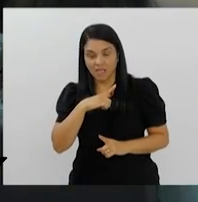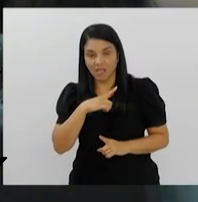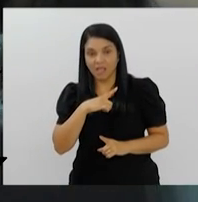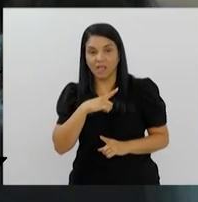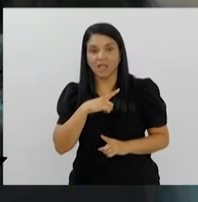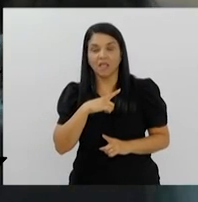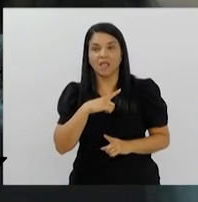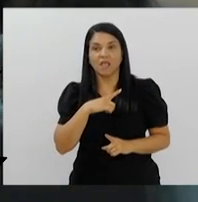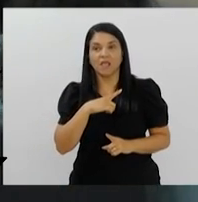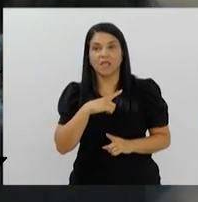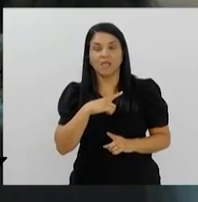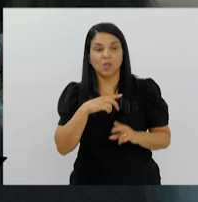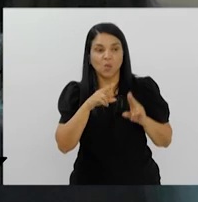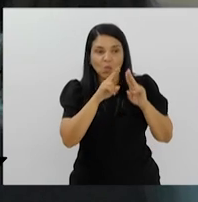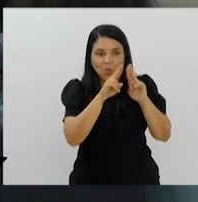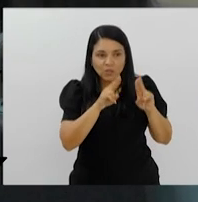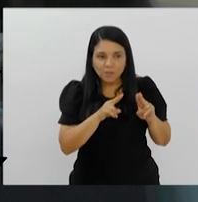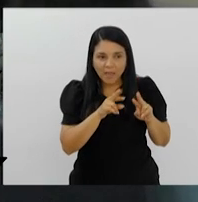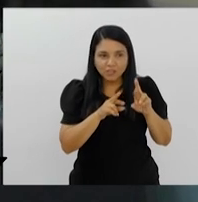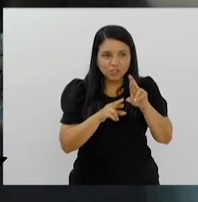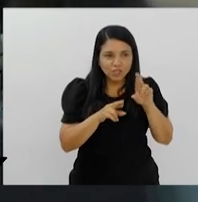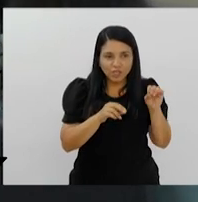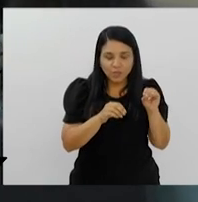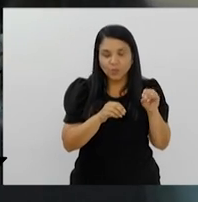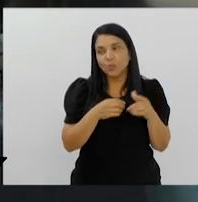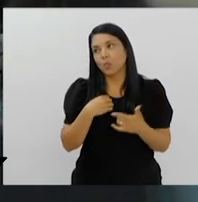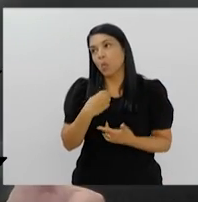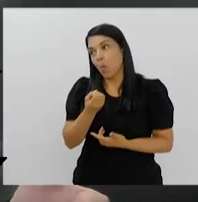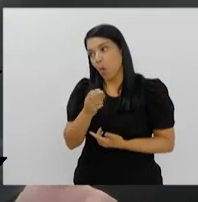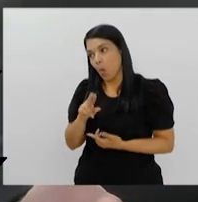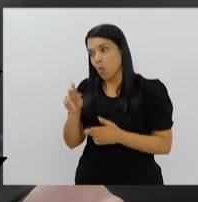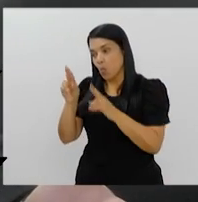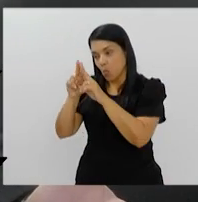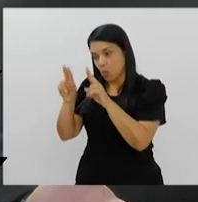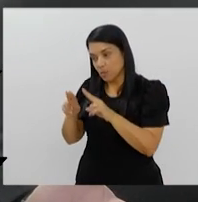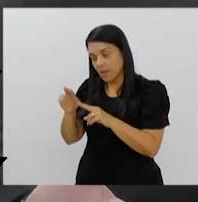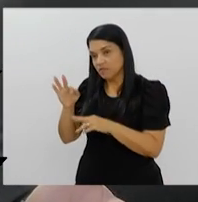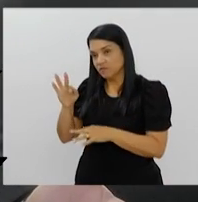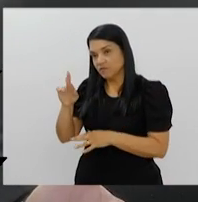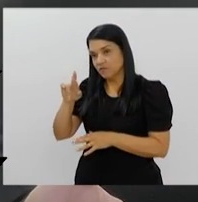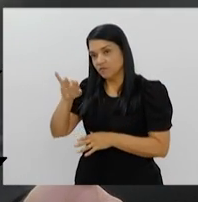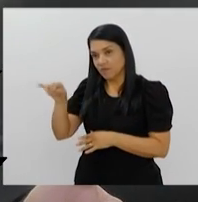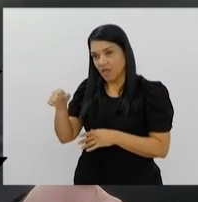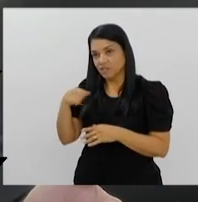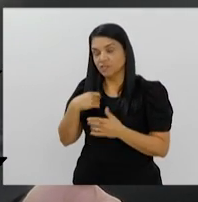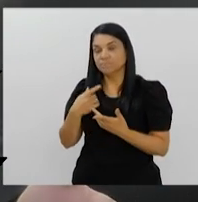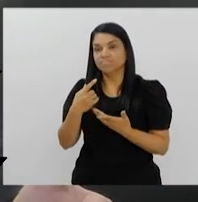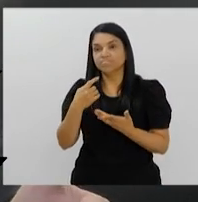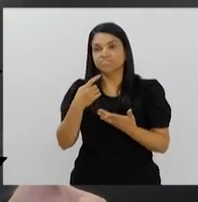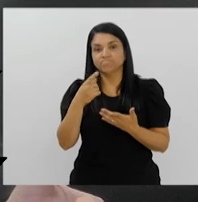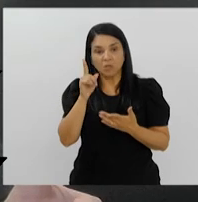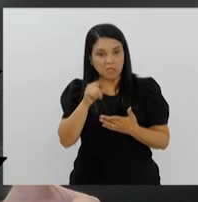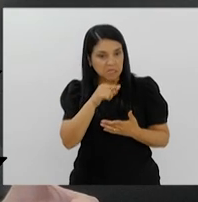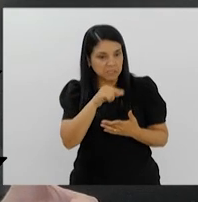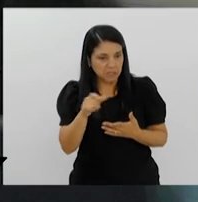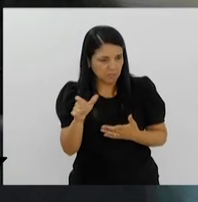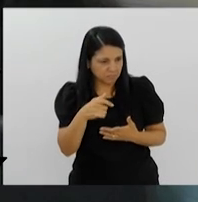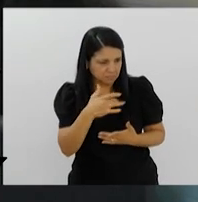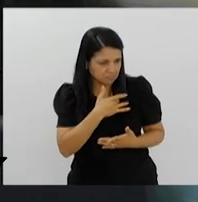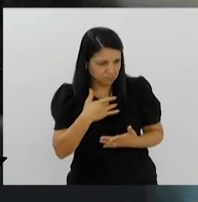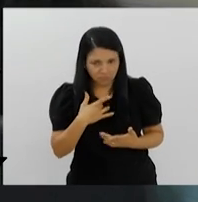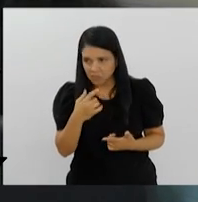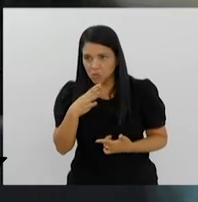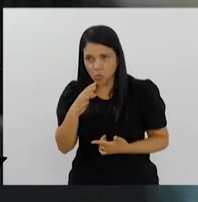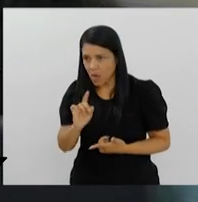Rio Unimed f não fez cancelamento unilateral com base nos contratos de adesão você não tem conhecimento disso